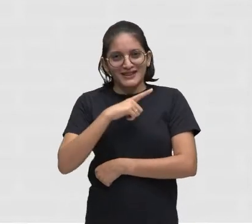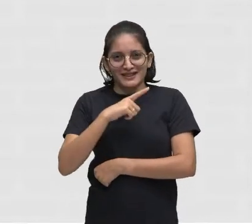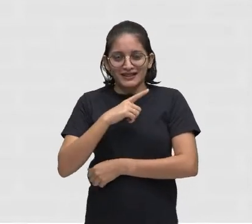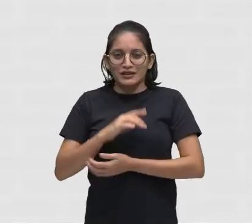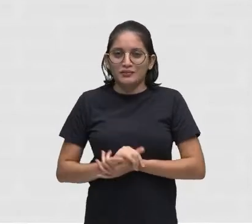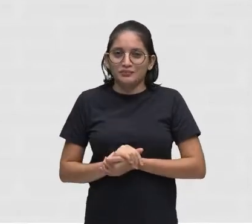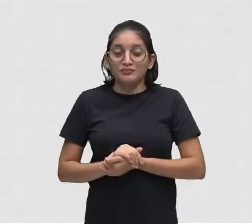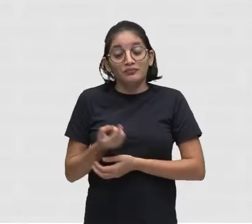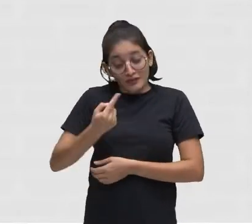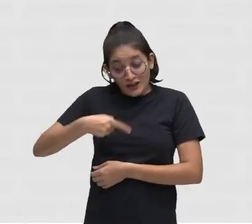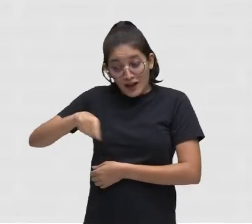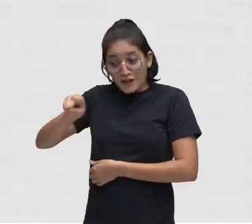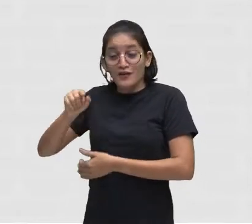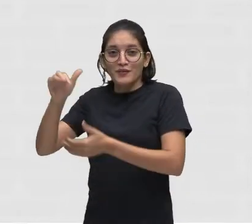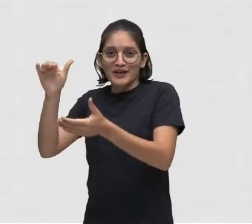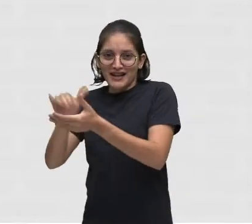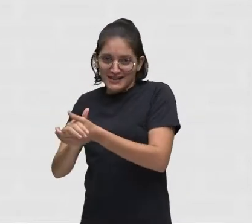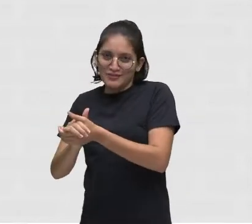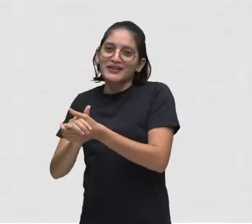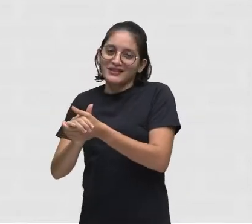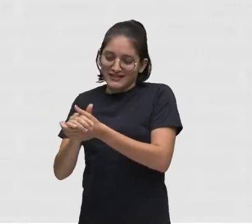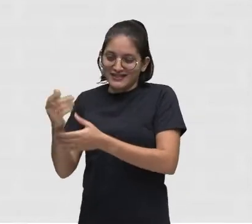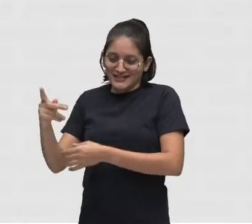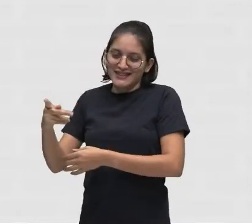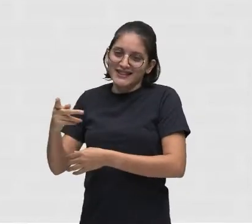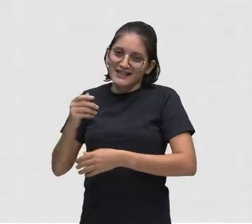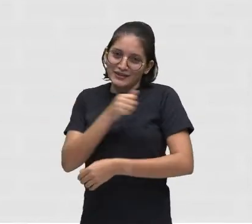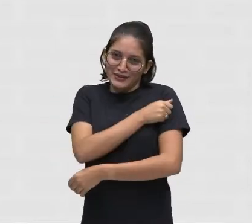E foi para o casamento do Ricardo.